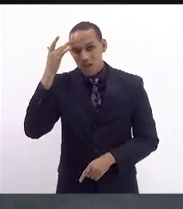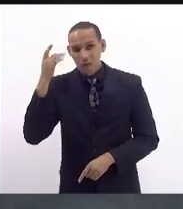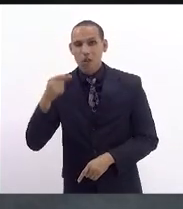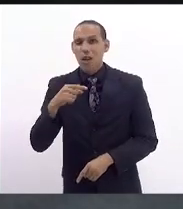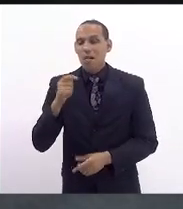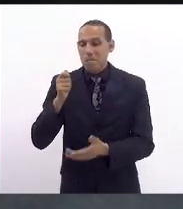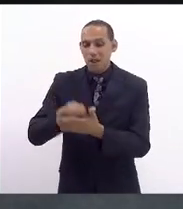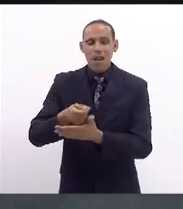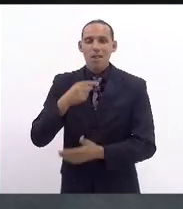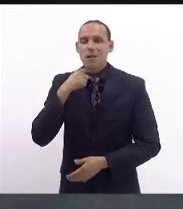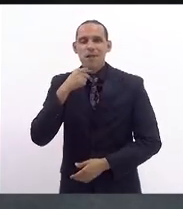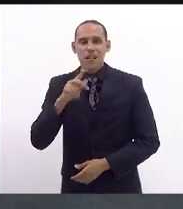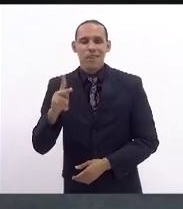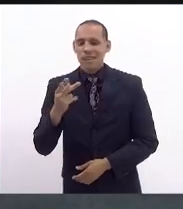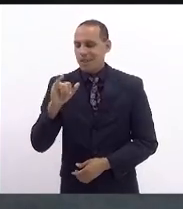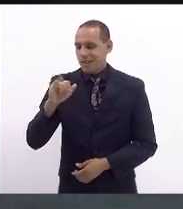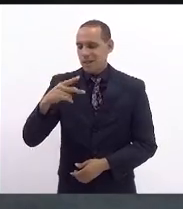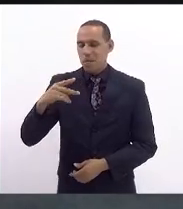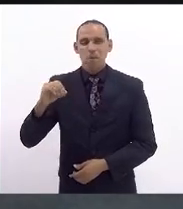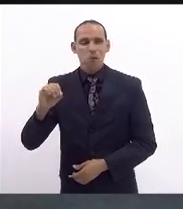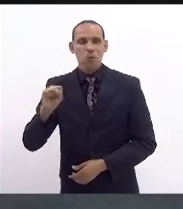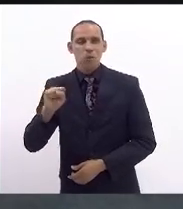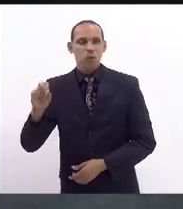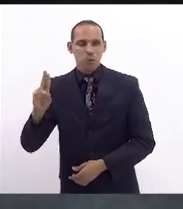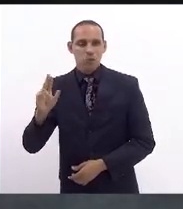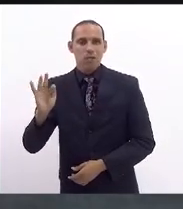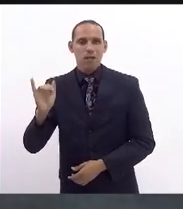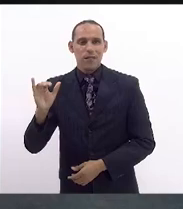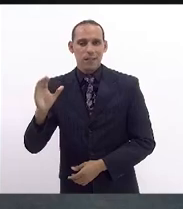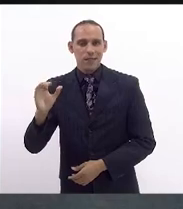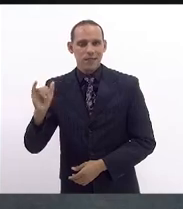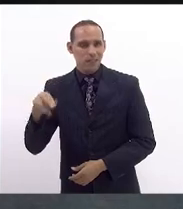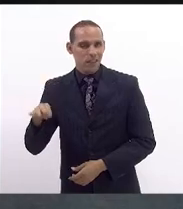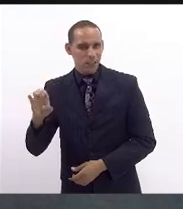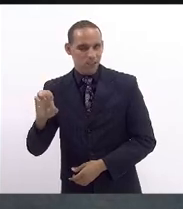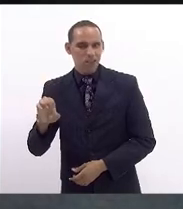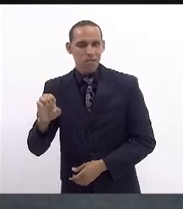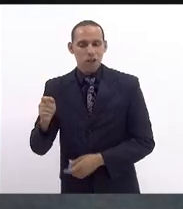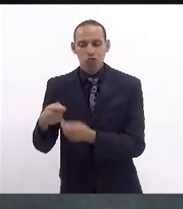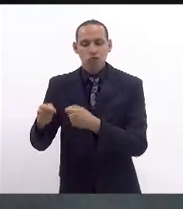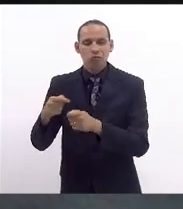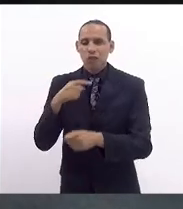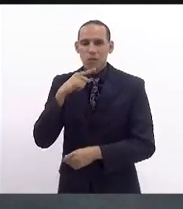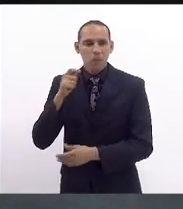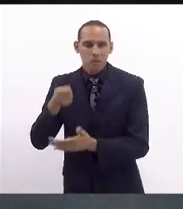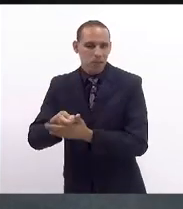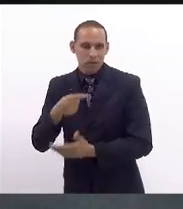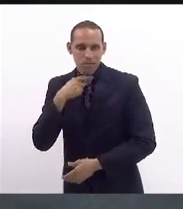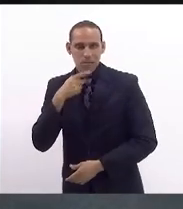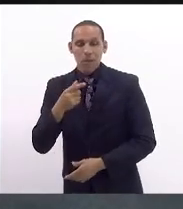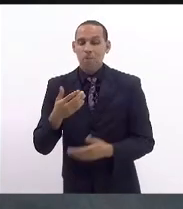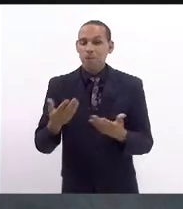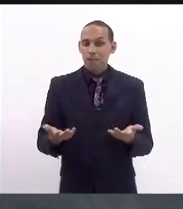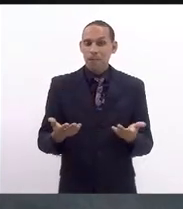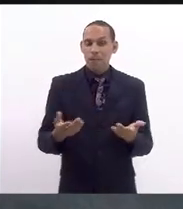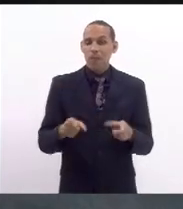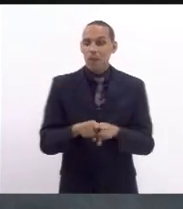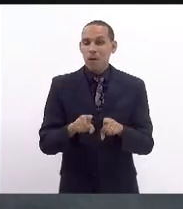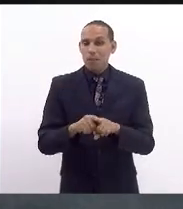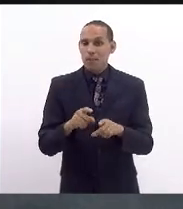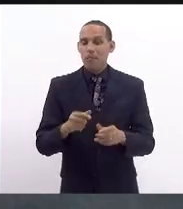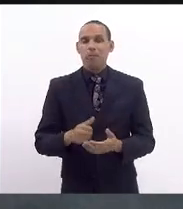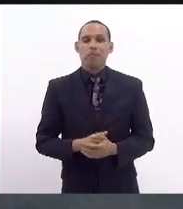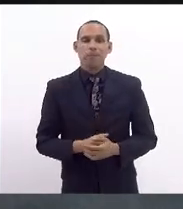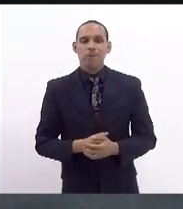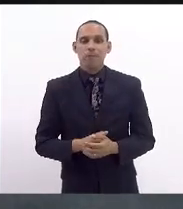ela é a instituição e eficiente e economicamente e além do mais é